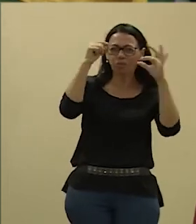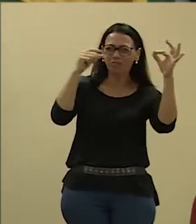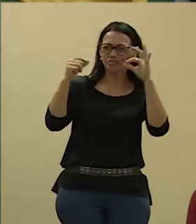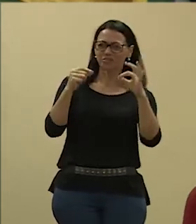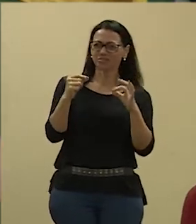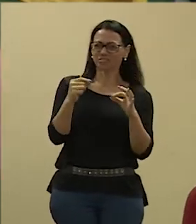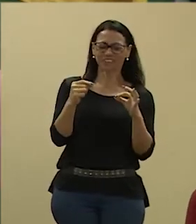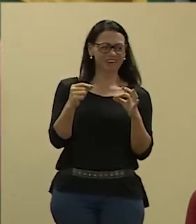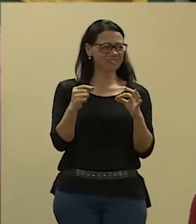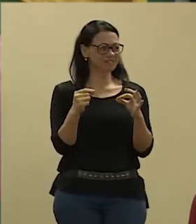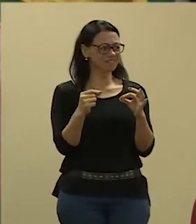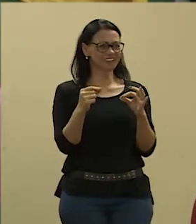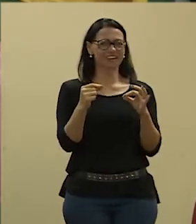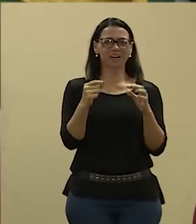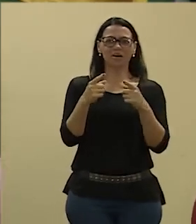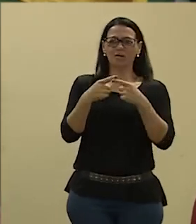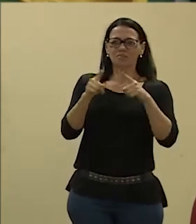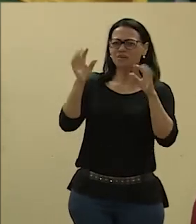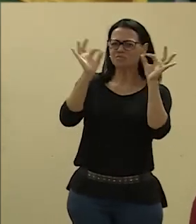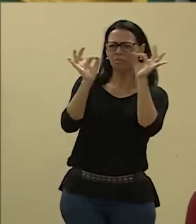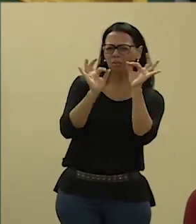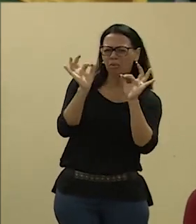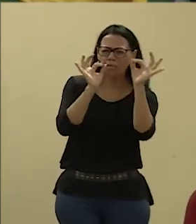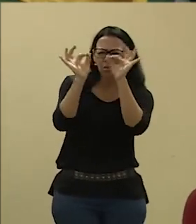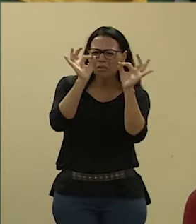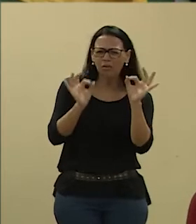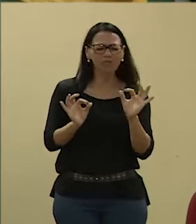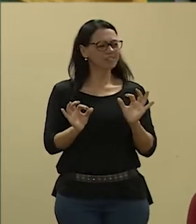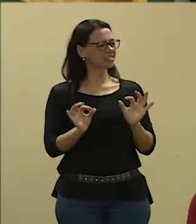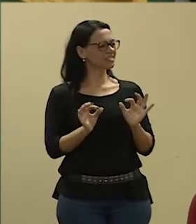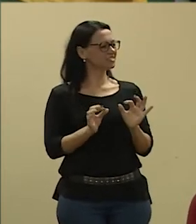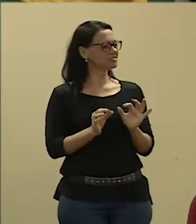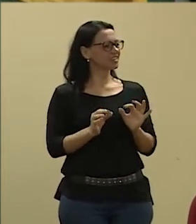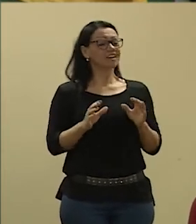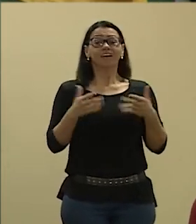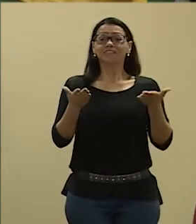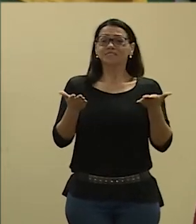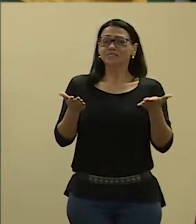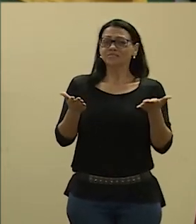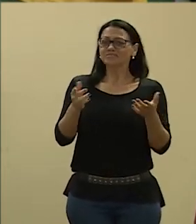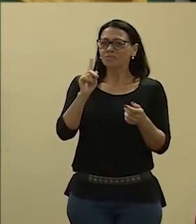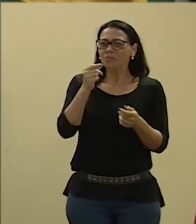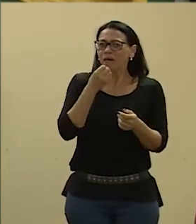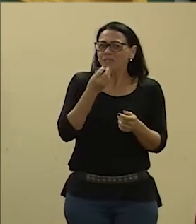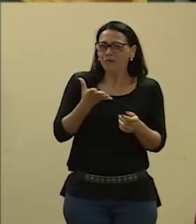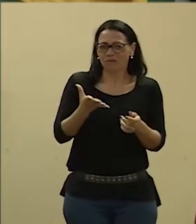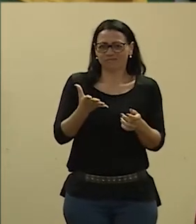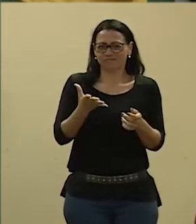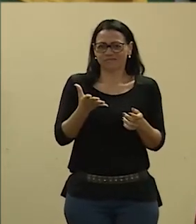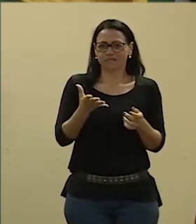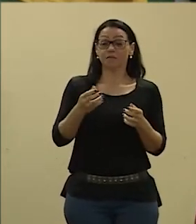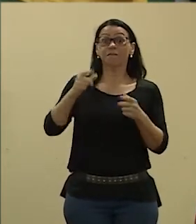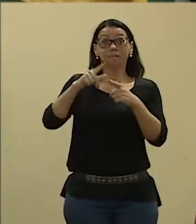mais assim parece que tem os mosquitinhos assim e então é não é melhor a gente dê uma iluminação